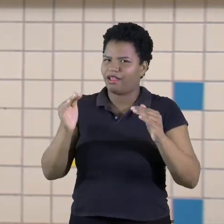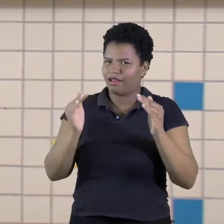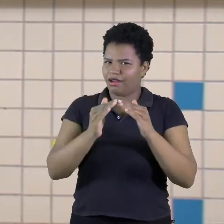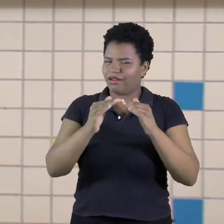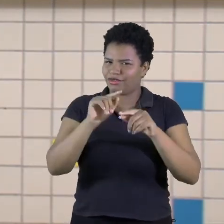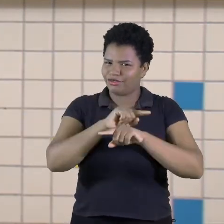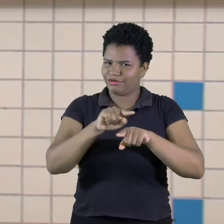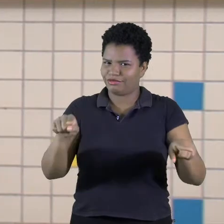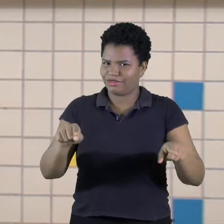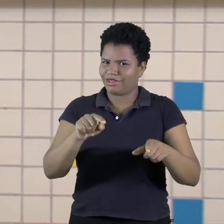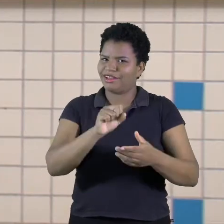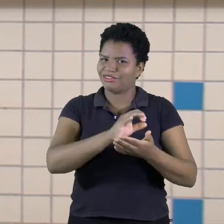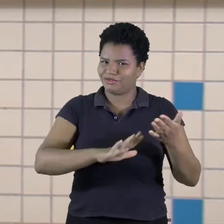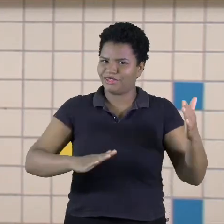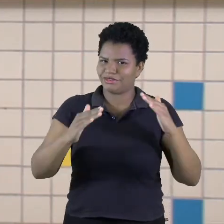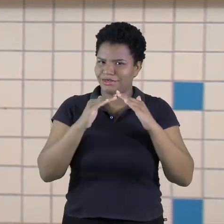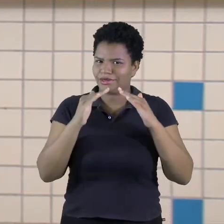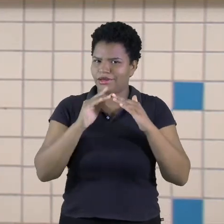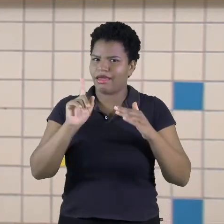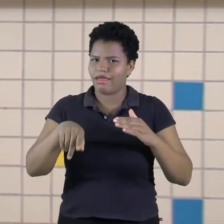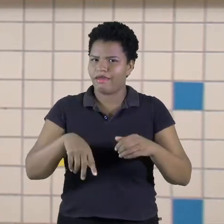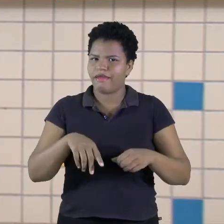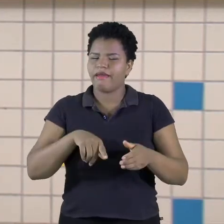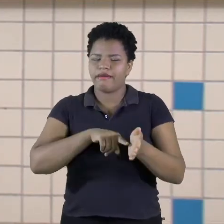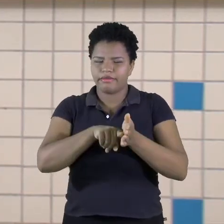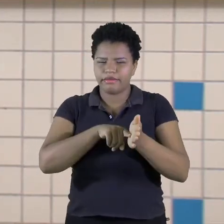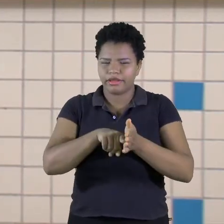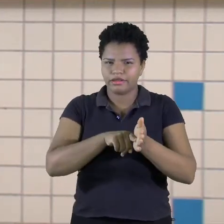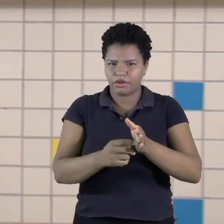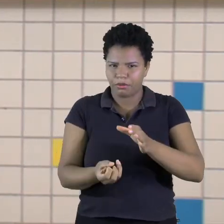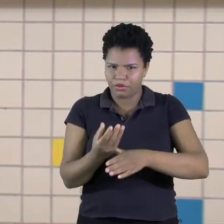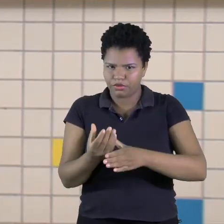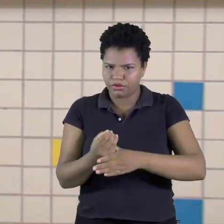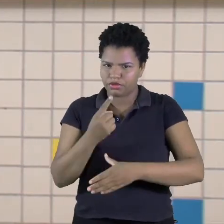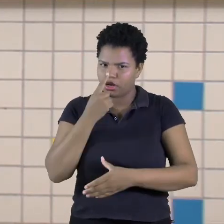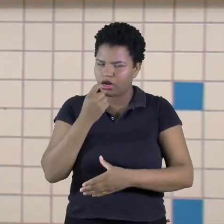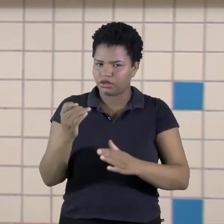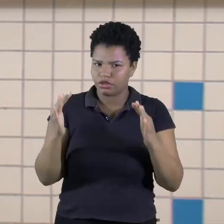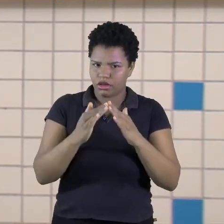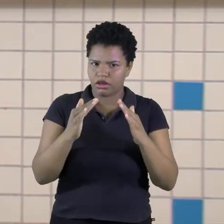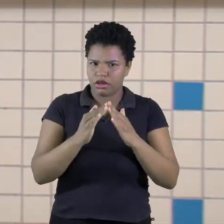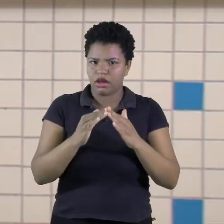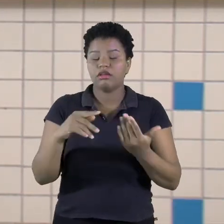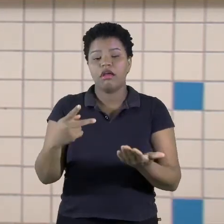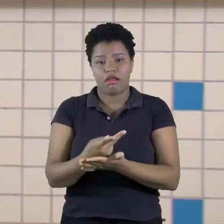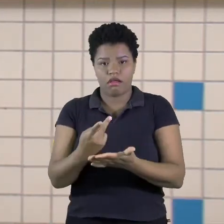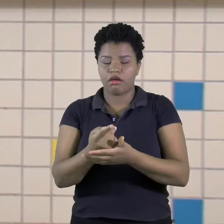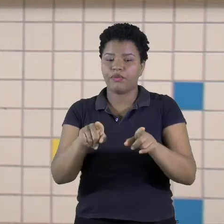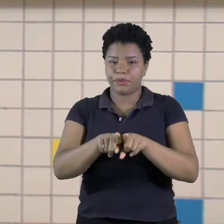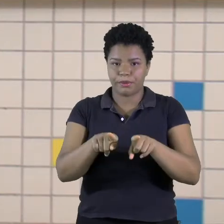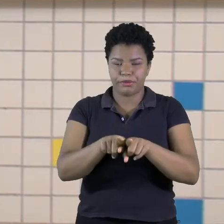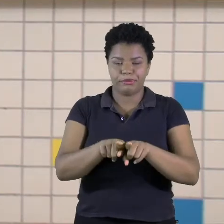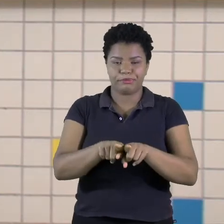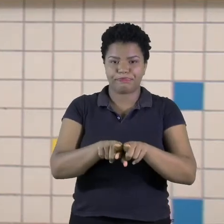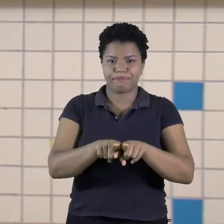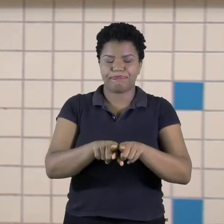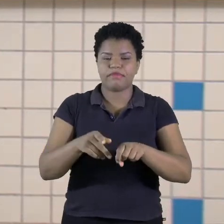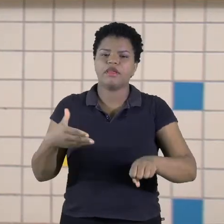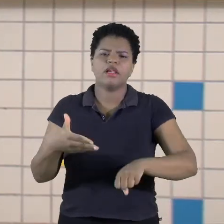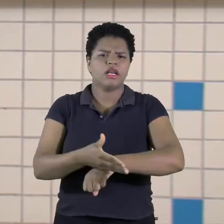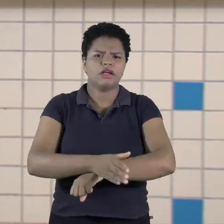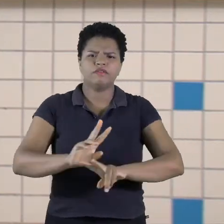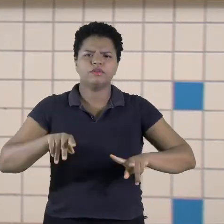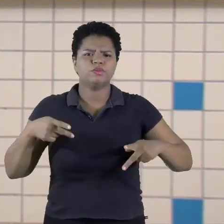vocês hoje é analisar a produção de lixo da casa, tá? E regular também. A gente tem interferência dos seres